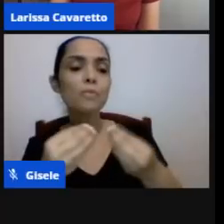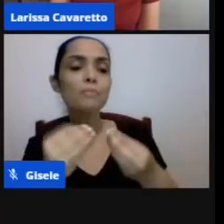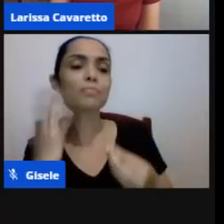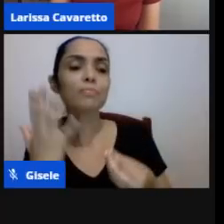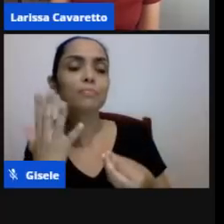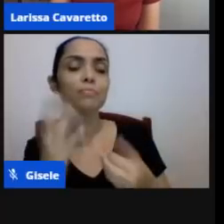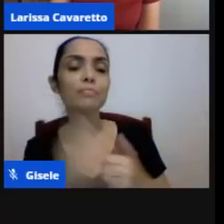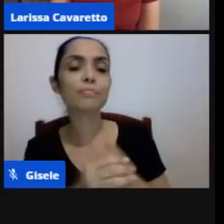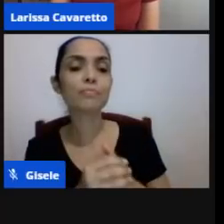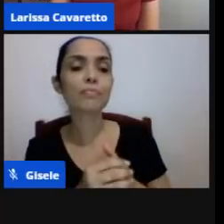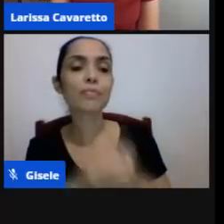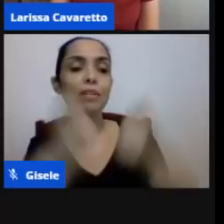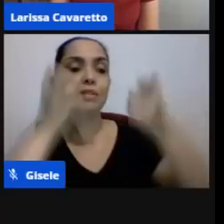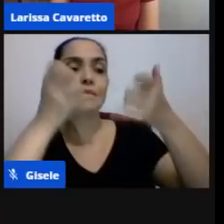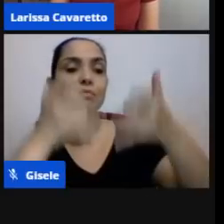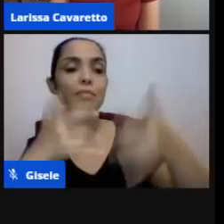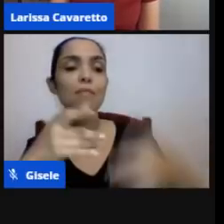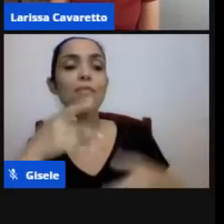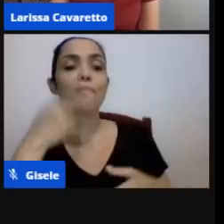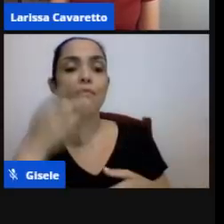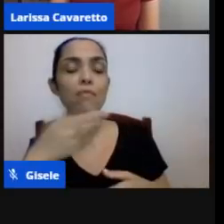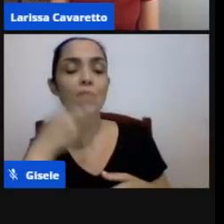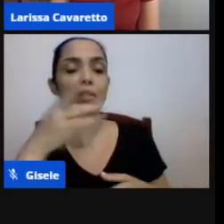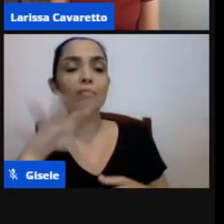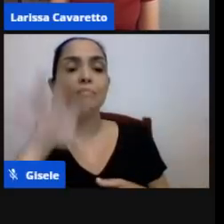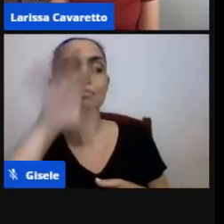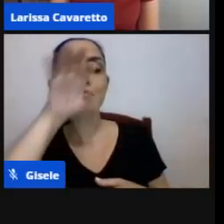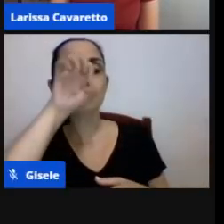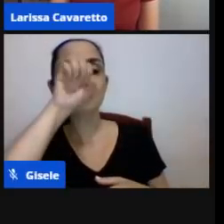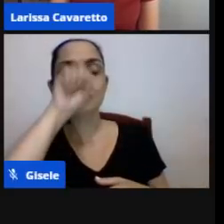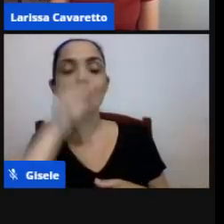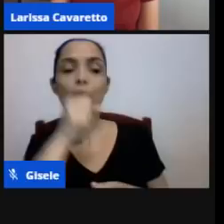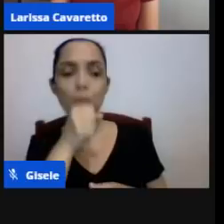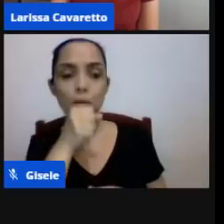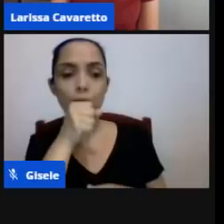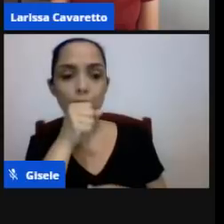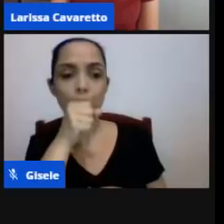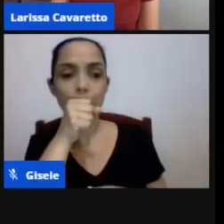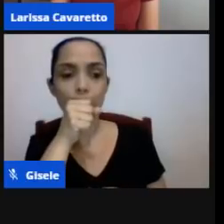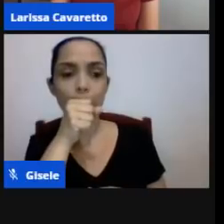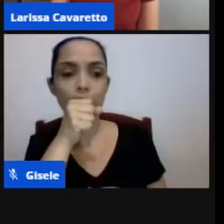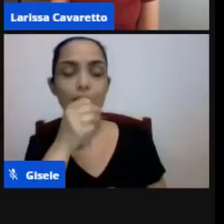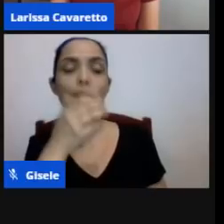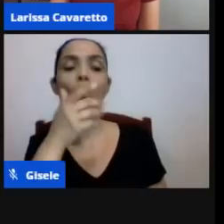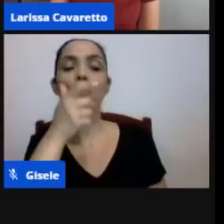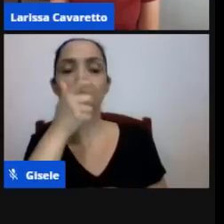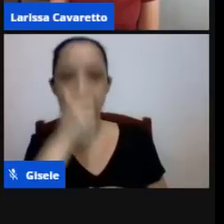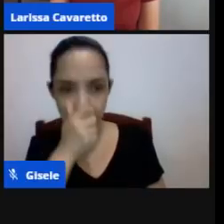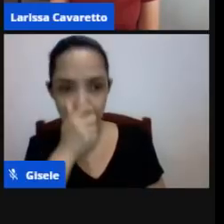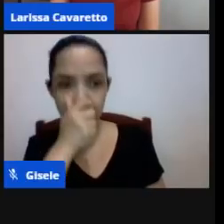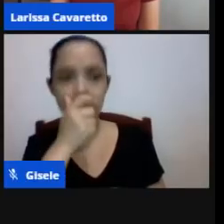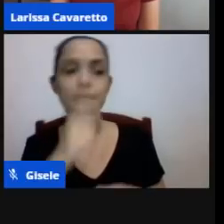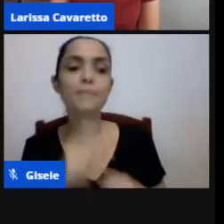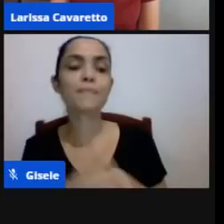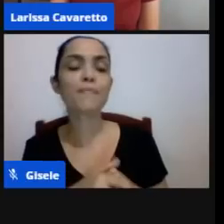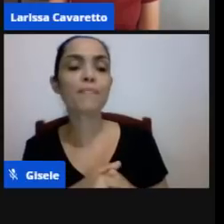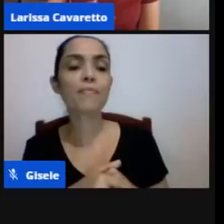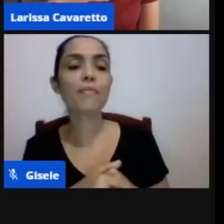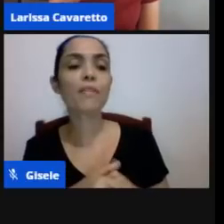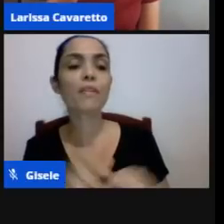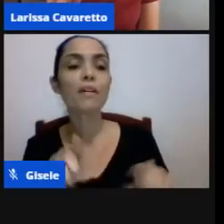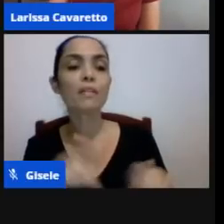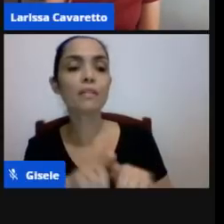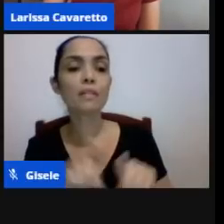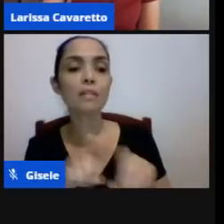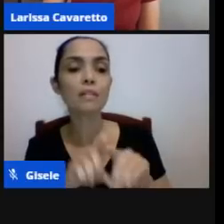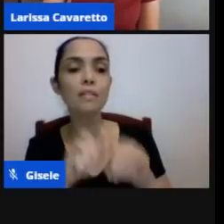gente fala, quando a gente respira, quando a gente tosse ou quando a gente espirra, existe a liberação